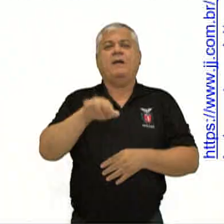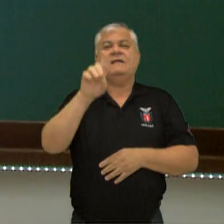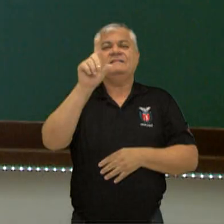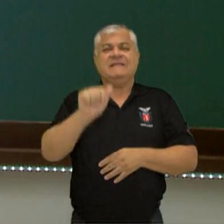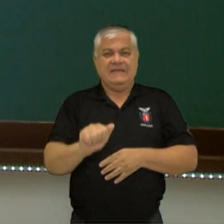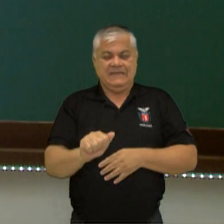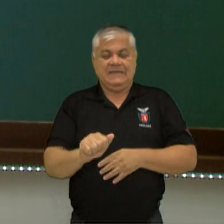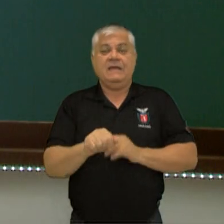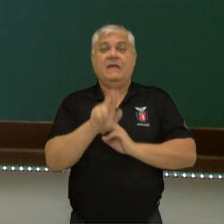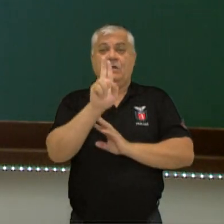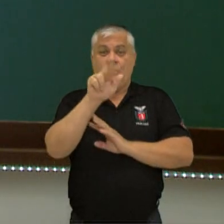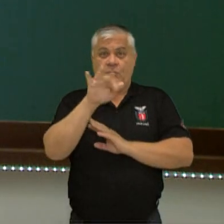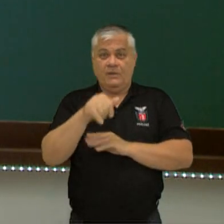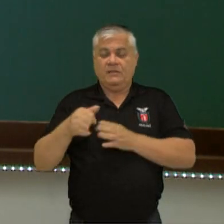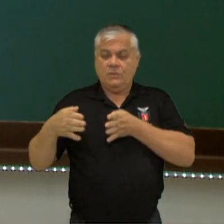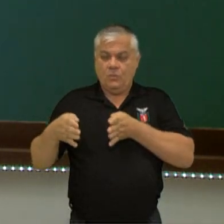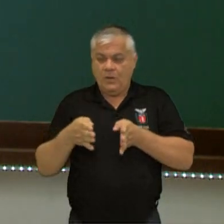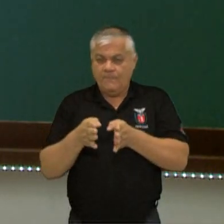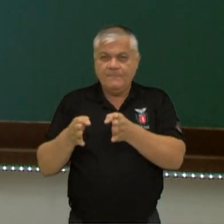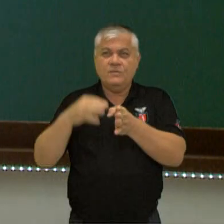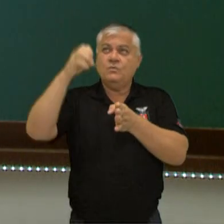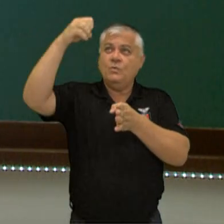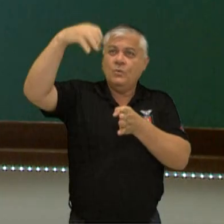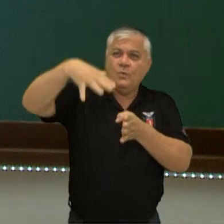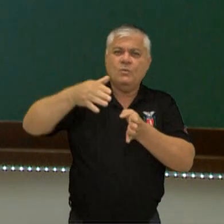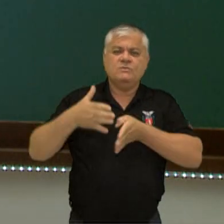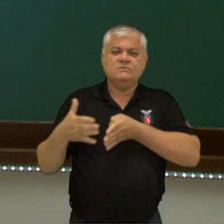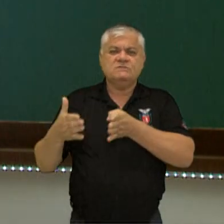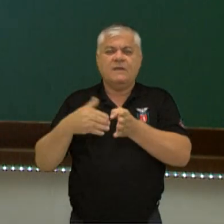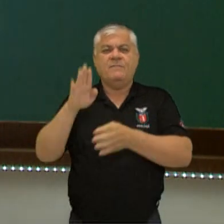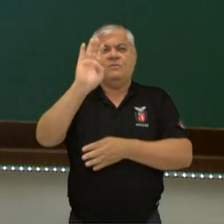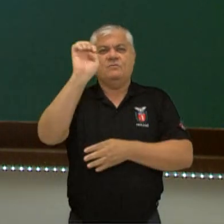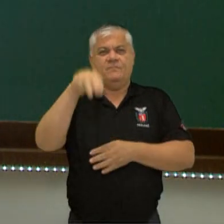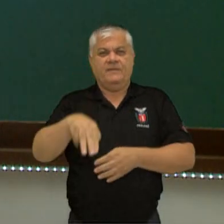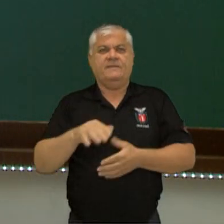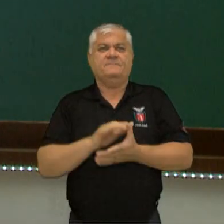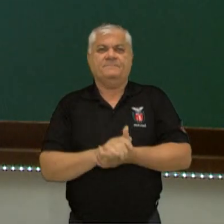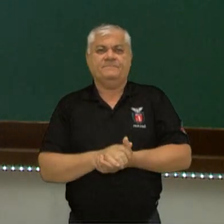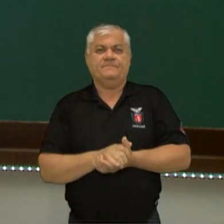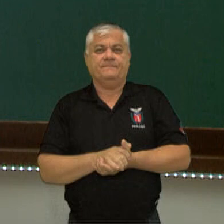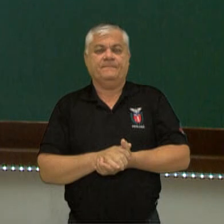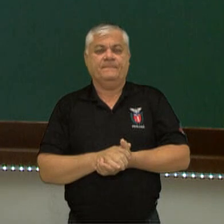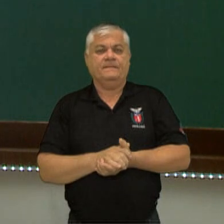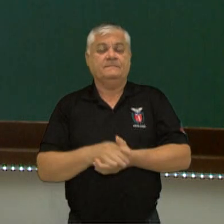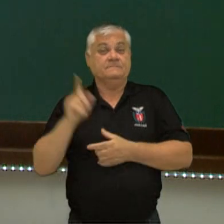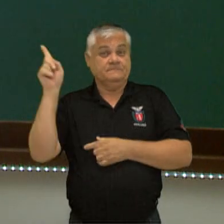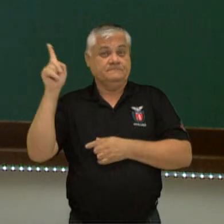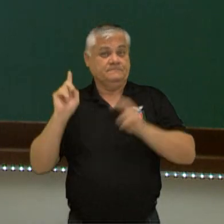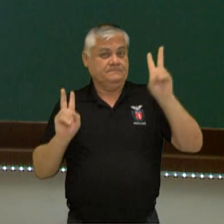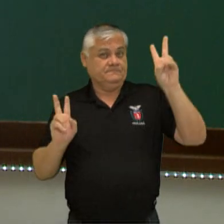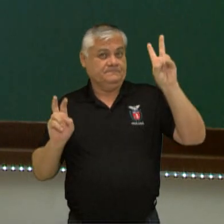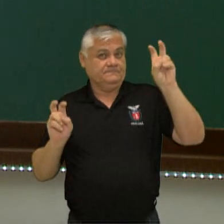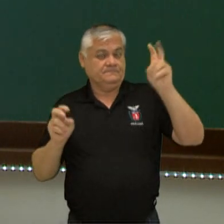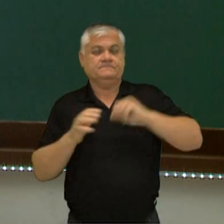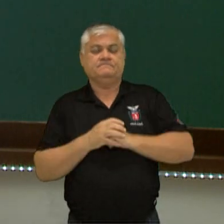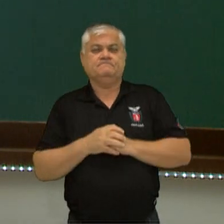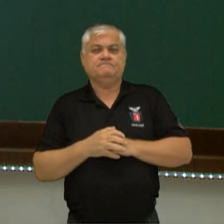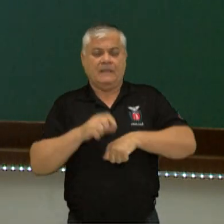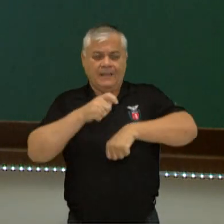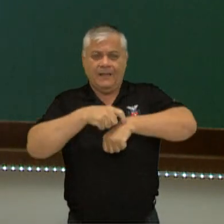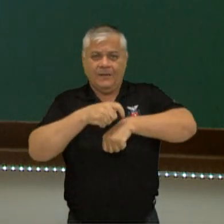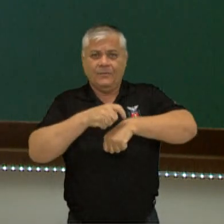Umbanda é o caminho de luz, caminho do bem. Tem algumas simbologias aí. Ele continua dizendo: nos tempos de pandemia,